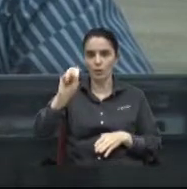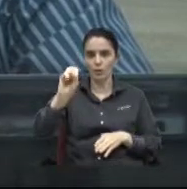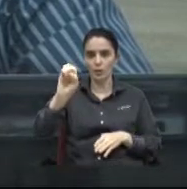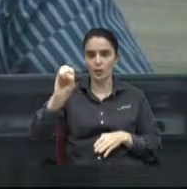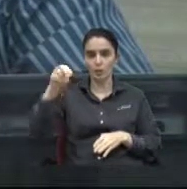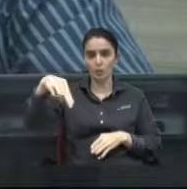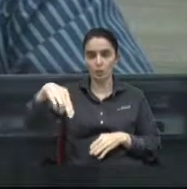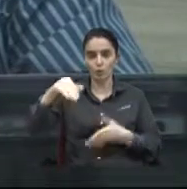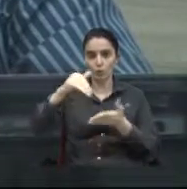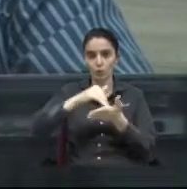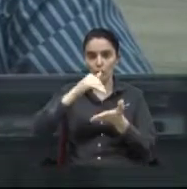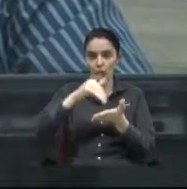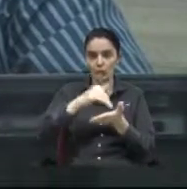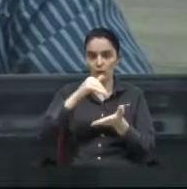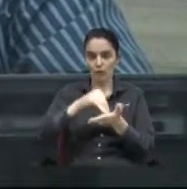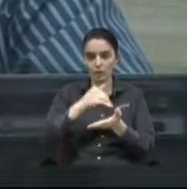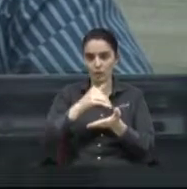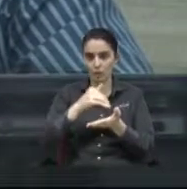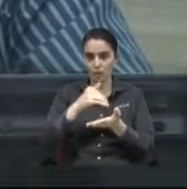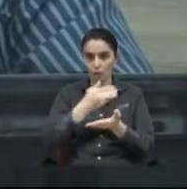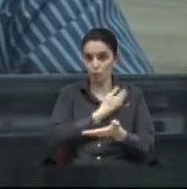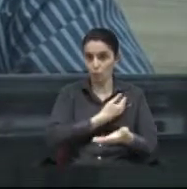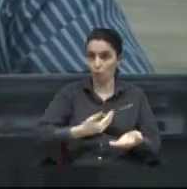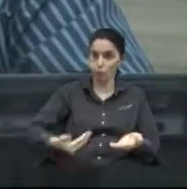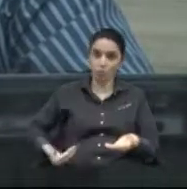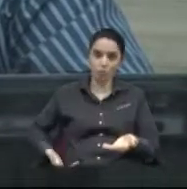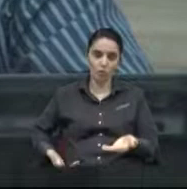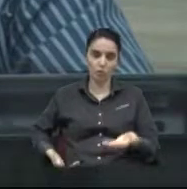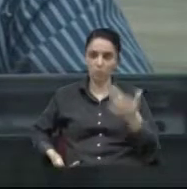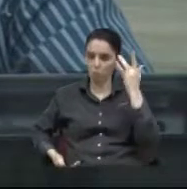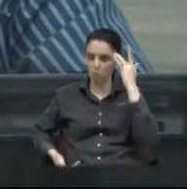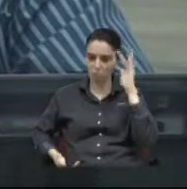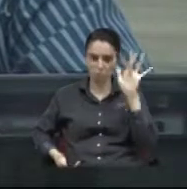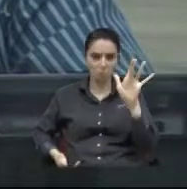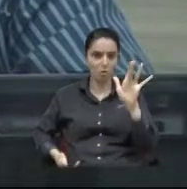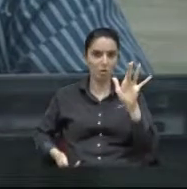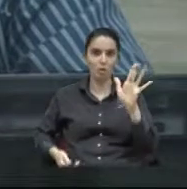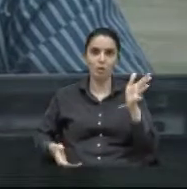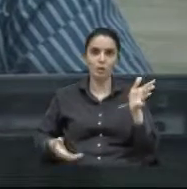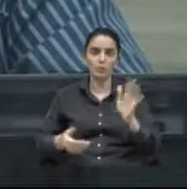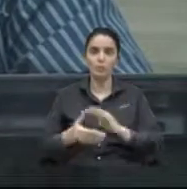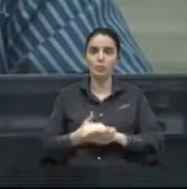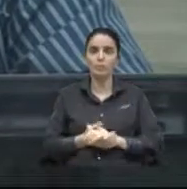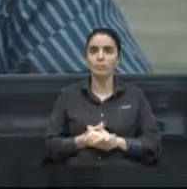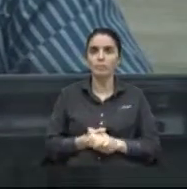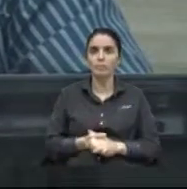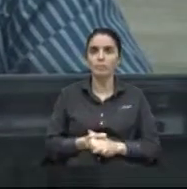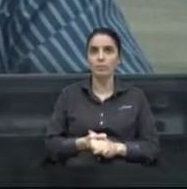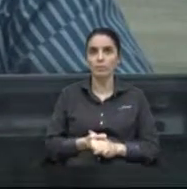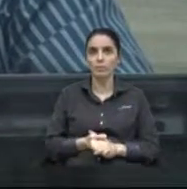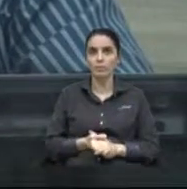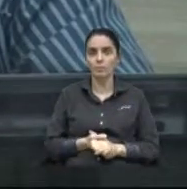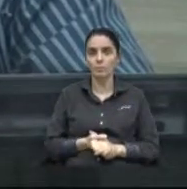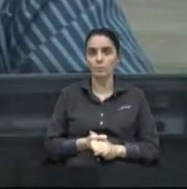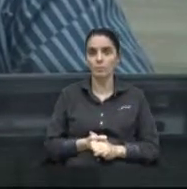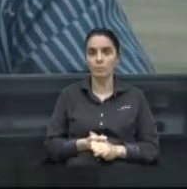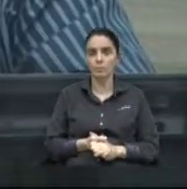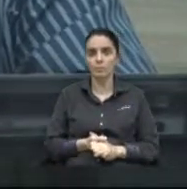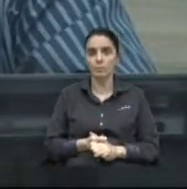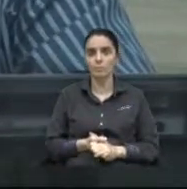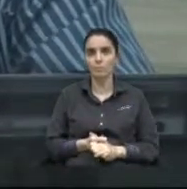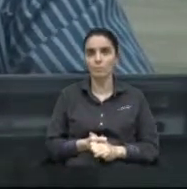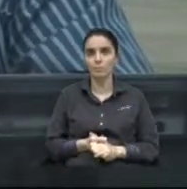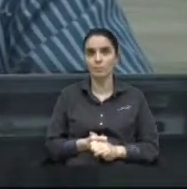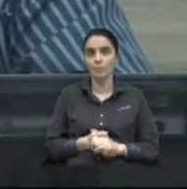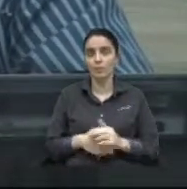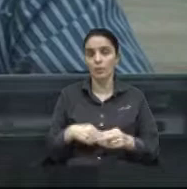secretário do governo, e nada também foi aventado por parte da prefeitura.